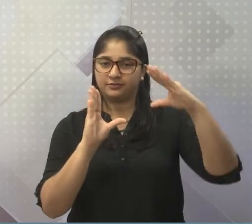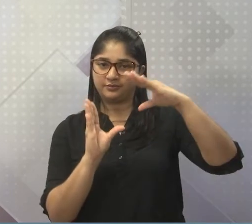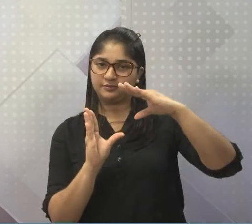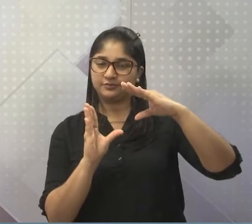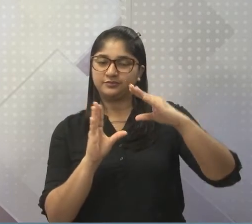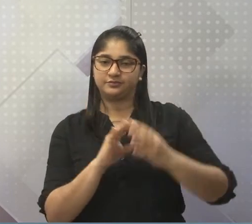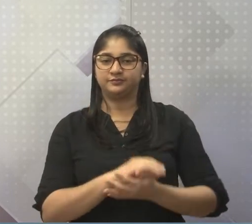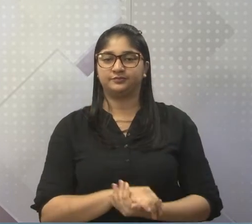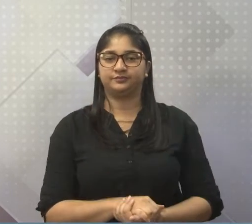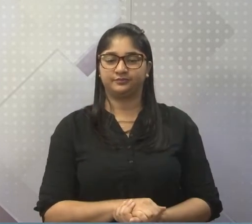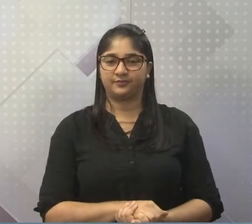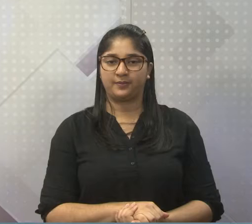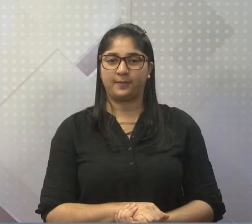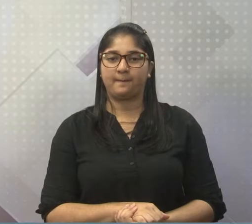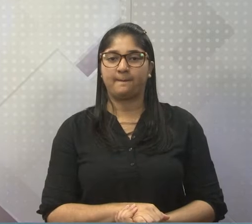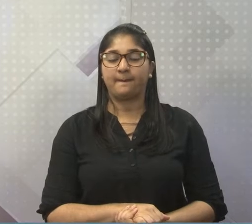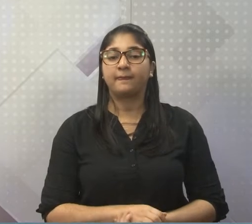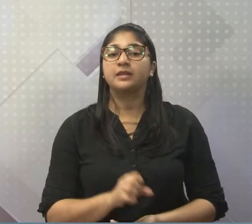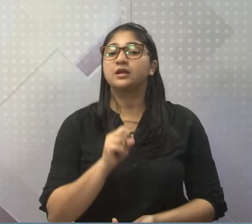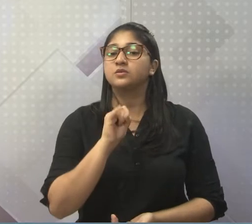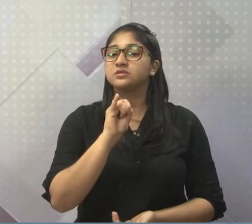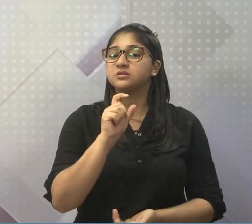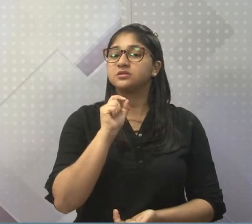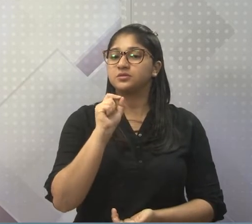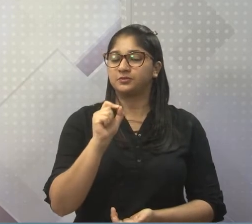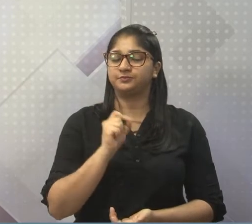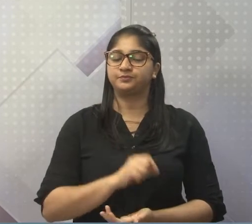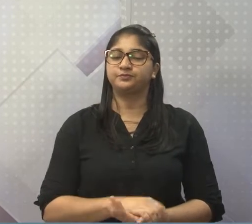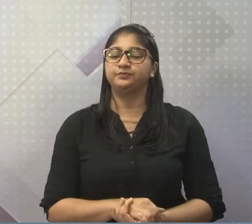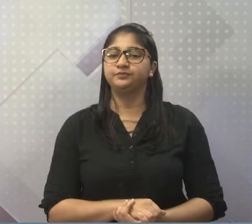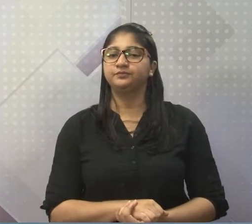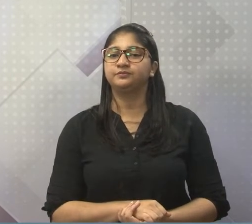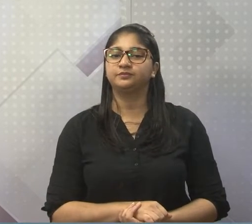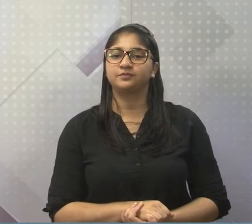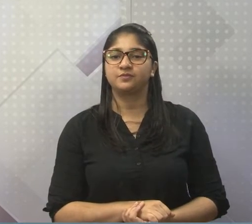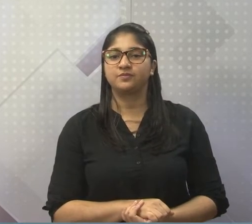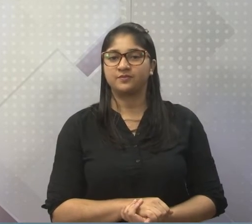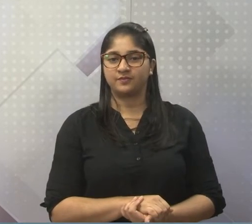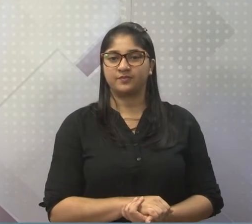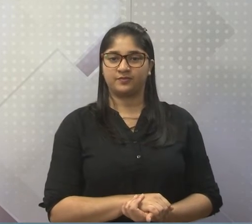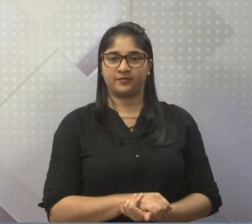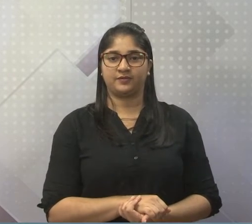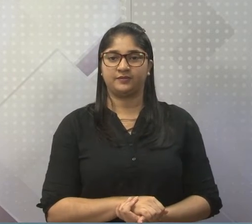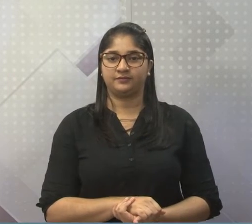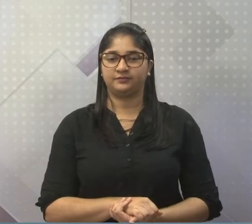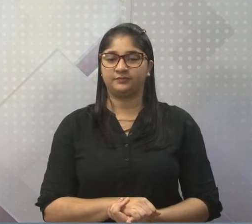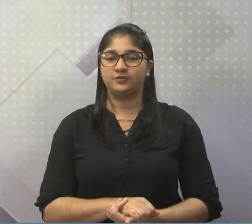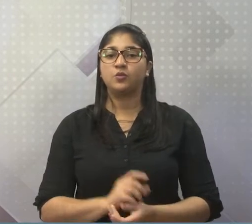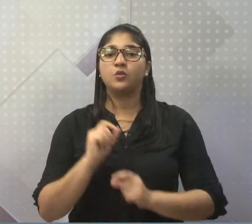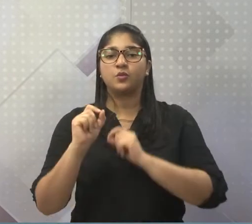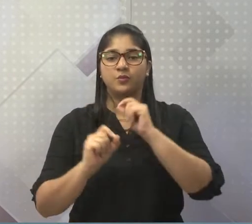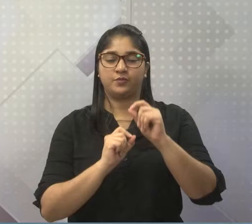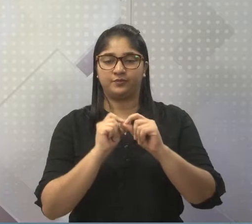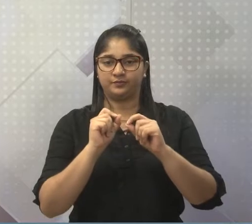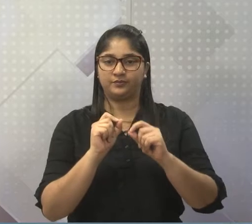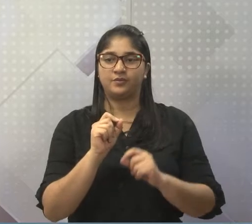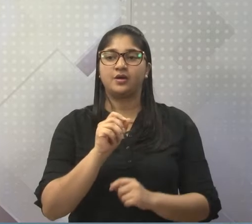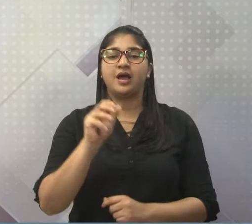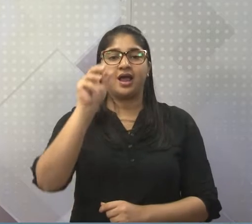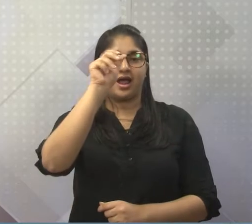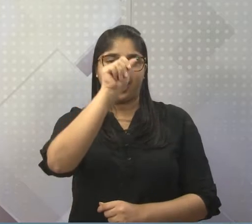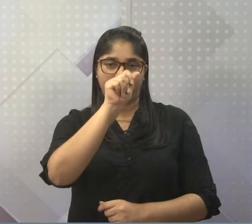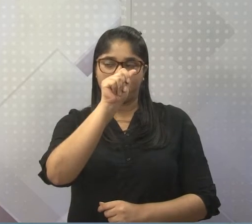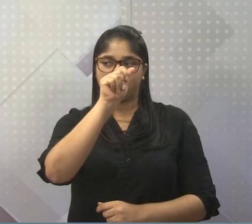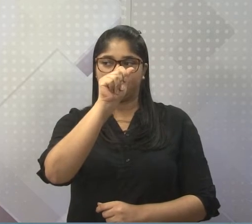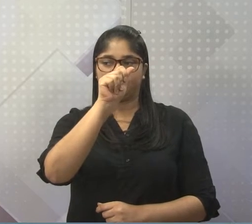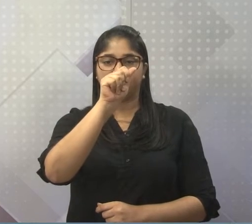pouco. Então, se eu chego aqui e coloco para vocês que este é o meu ponto A, o meu